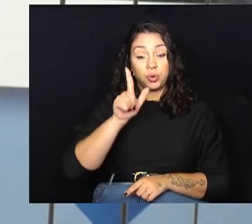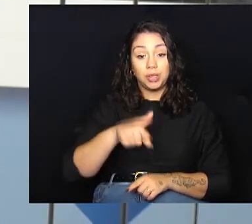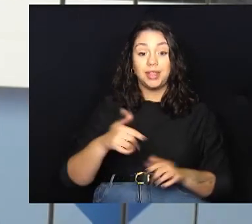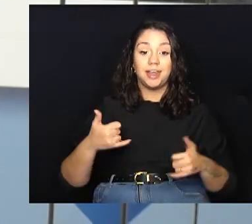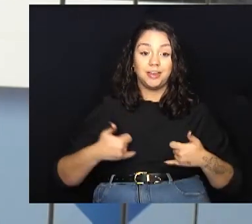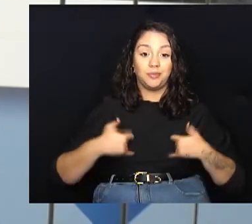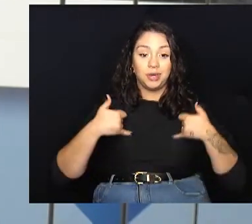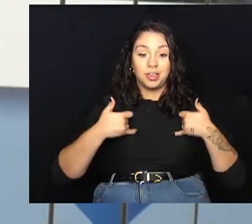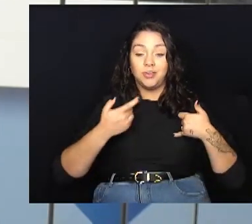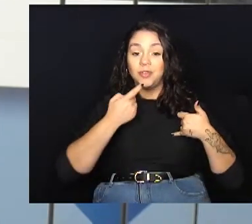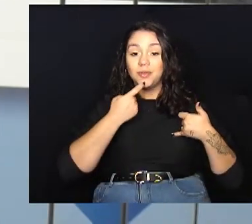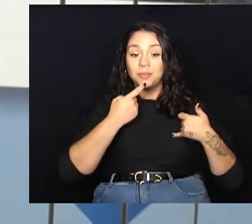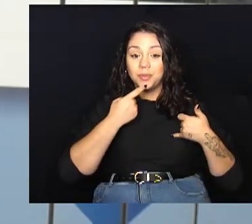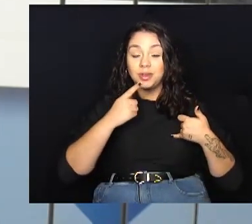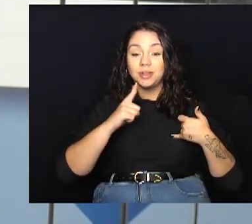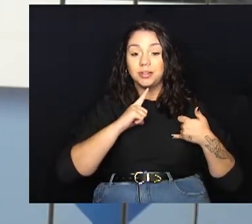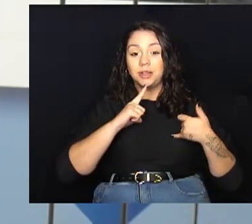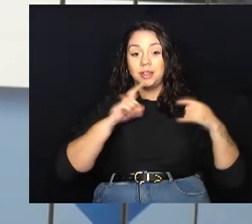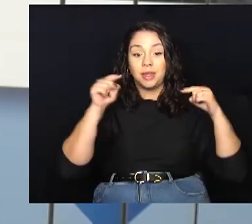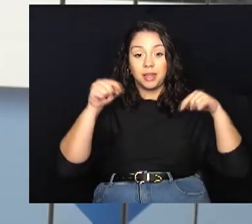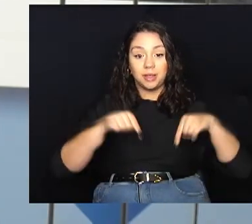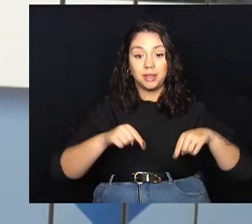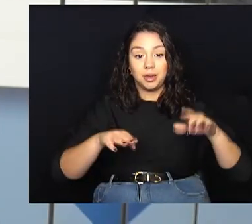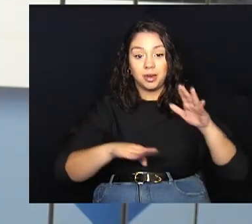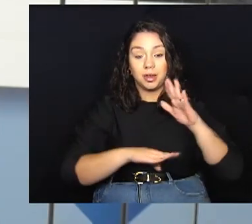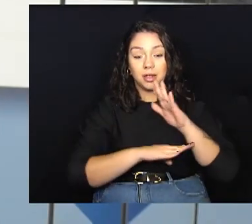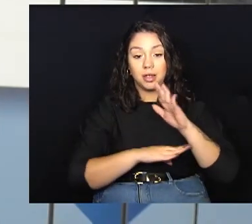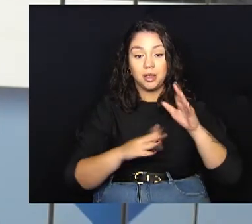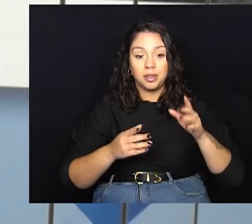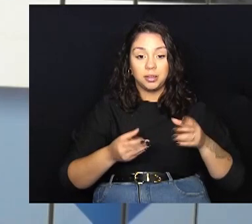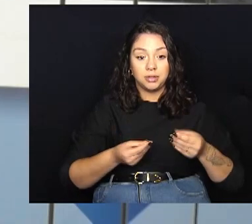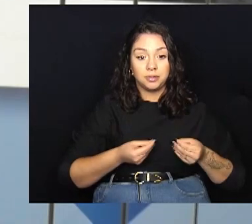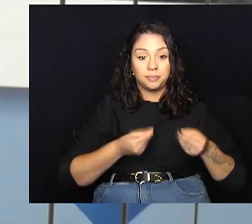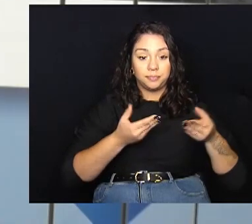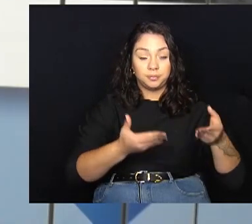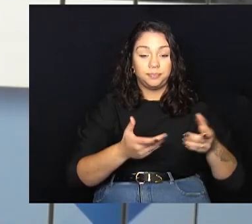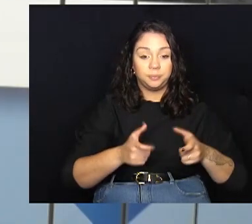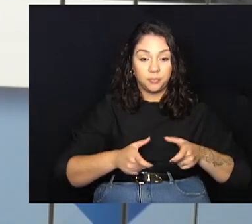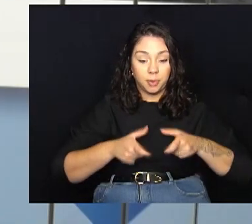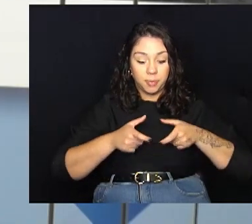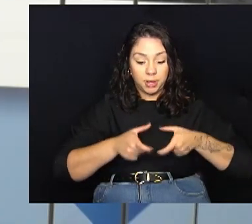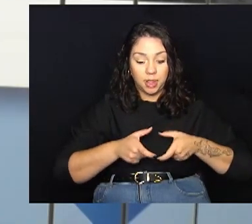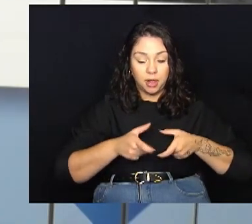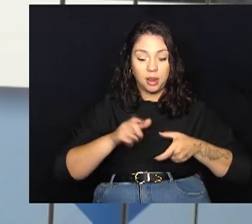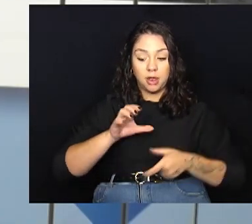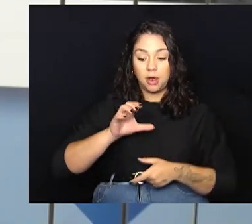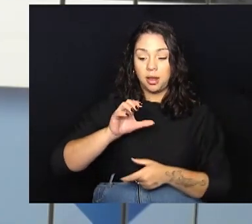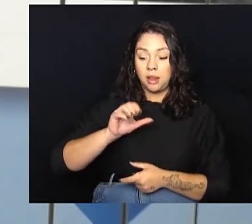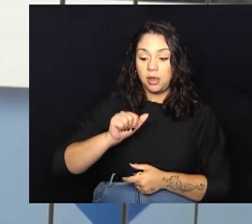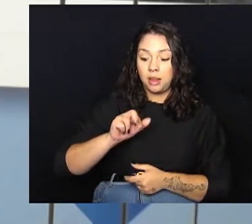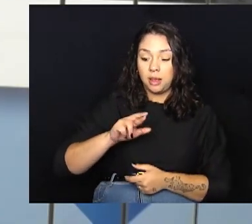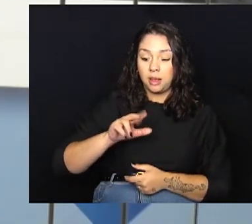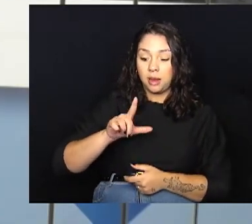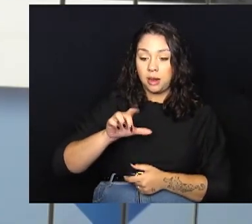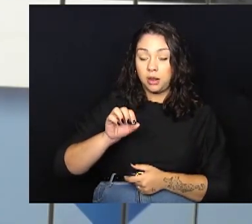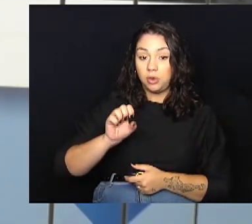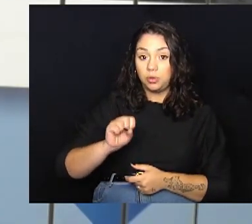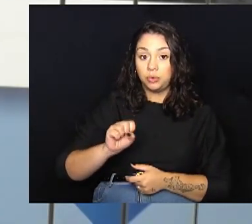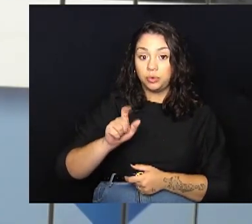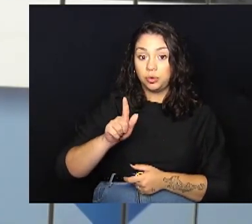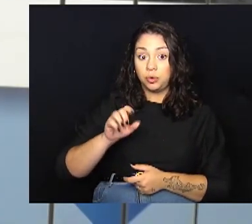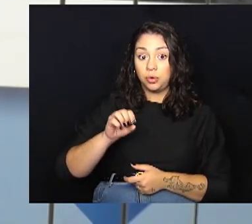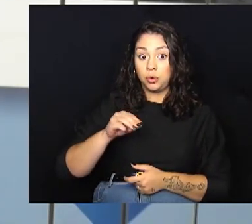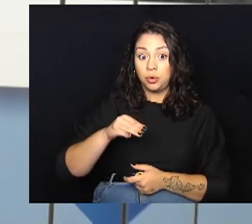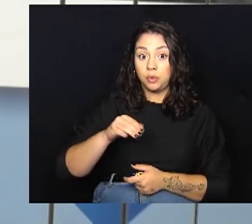acontece aqui nesta casa a entrega da medalha Carlos Gomes que é concedido as pessoas que se destacam